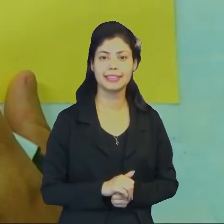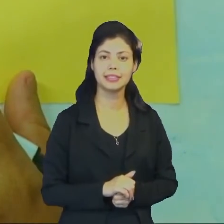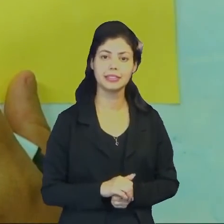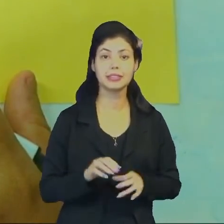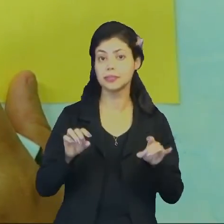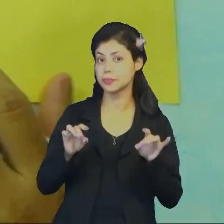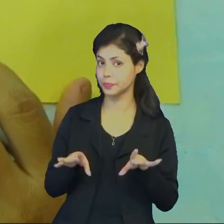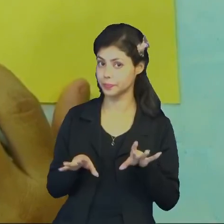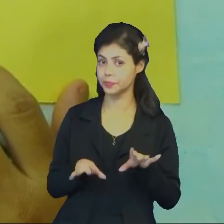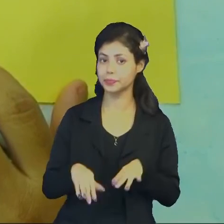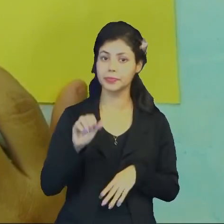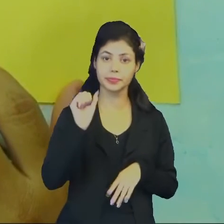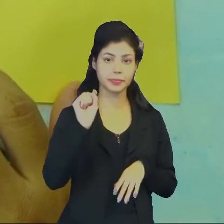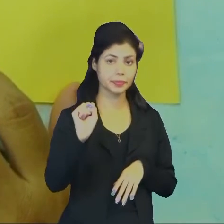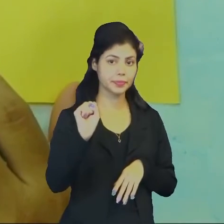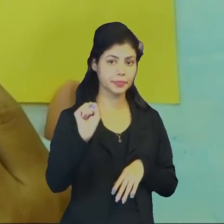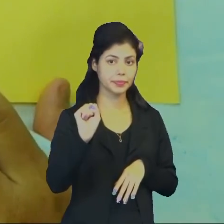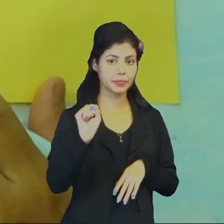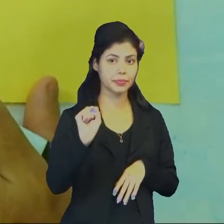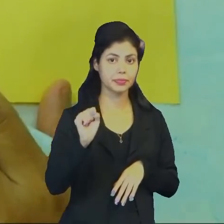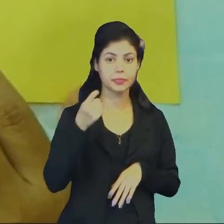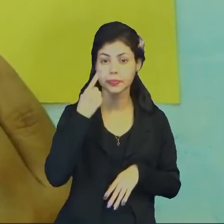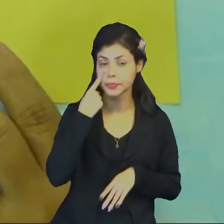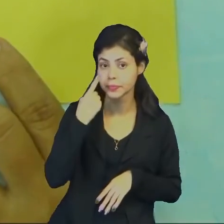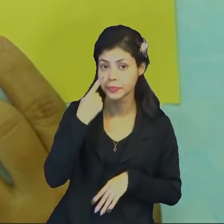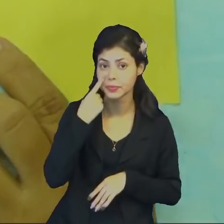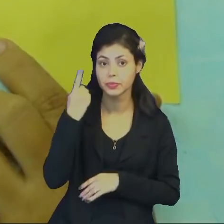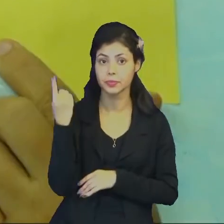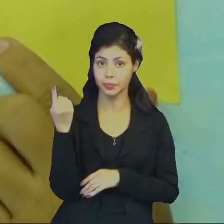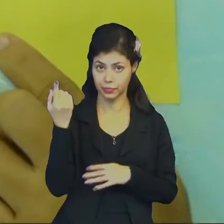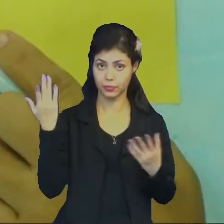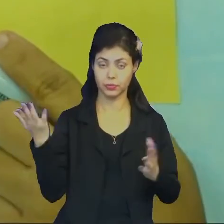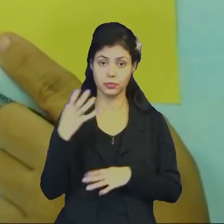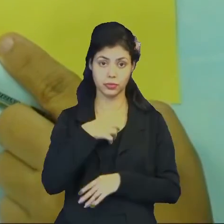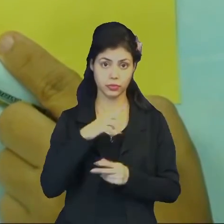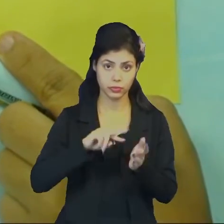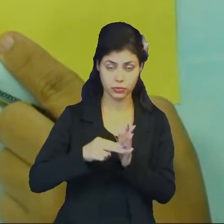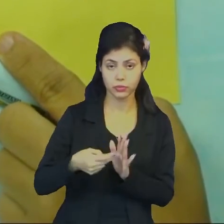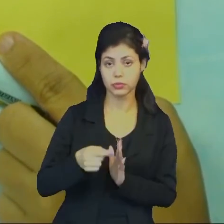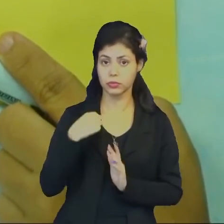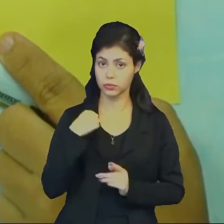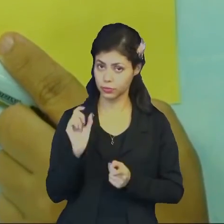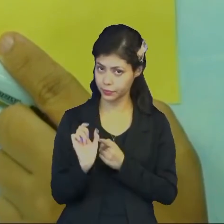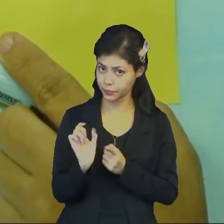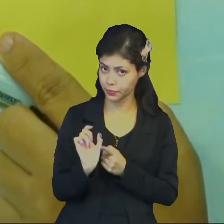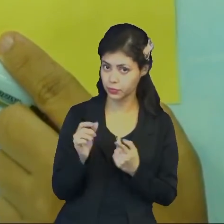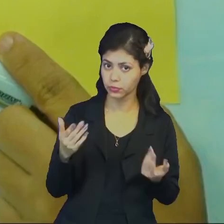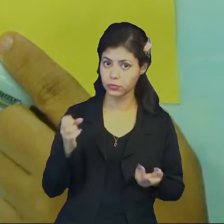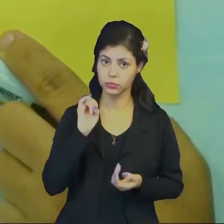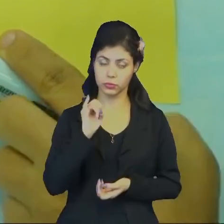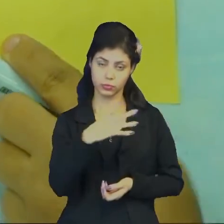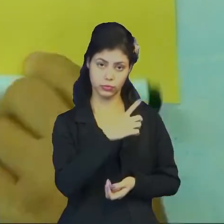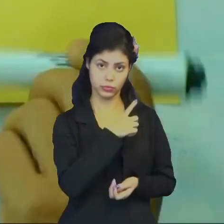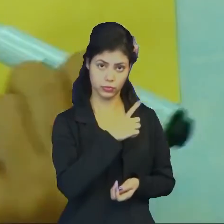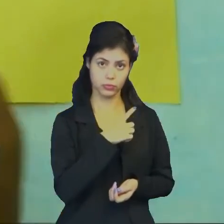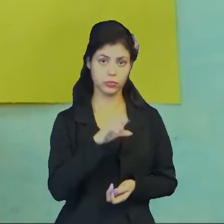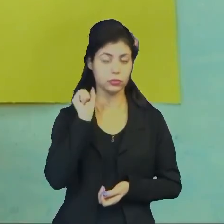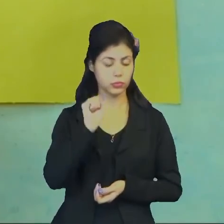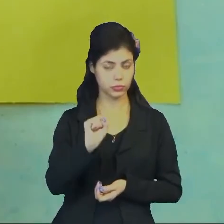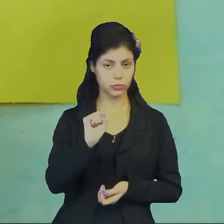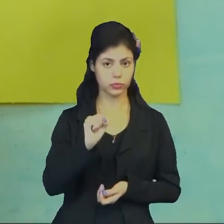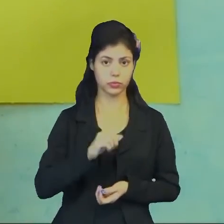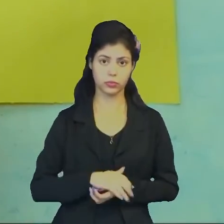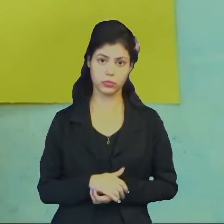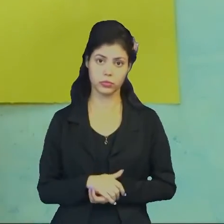A última, asa. É interessante aqui, depende do significado que eu queira dar à palavra. Se eu colocar um